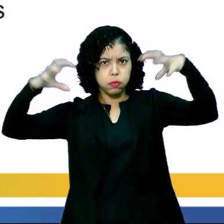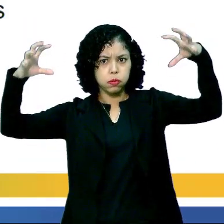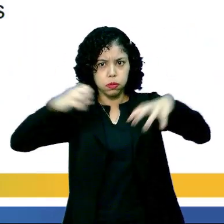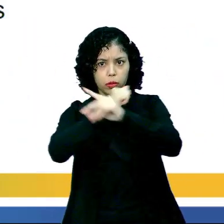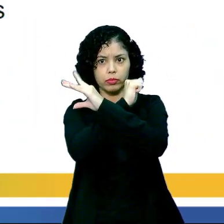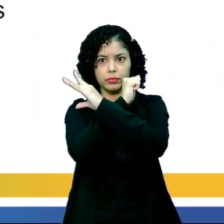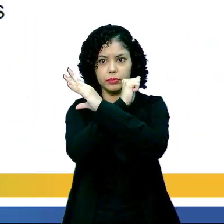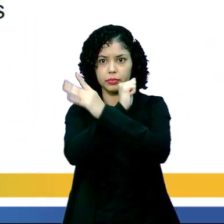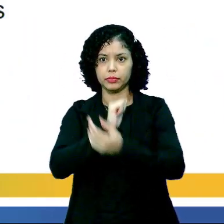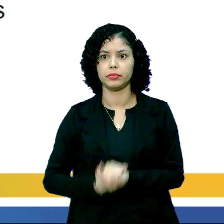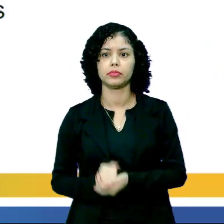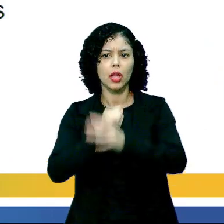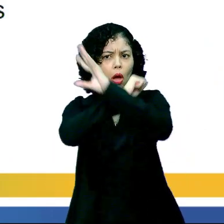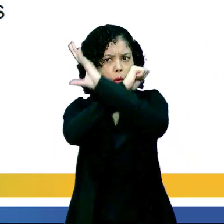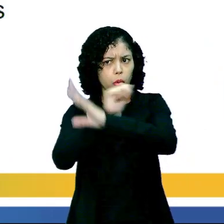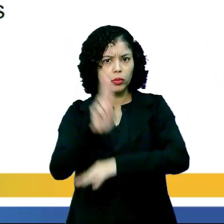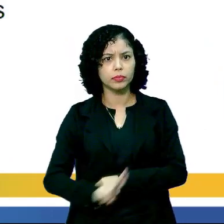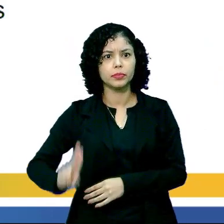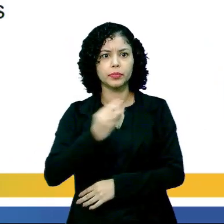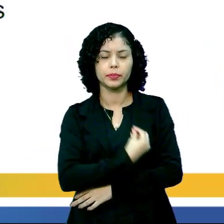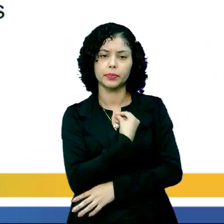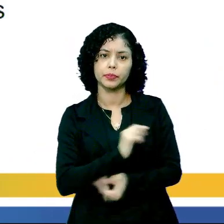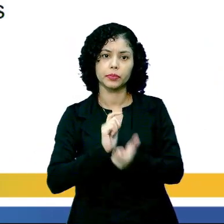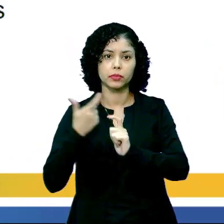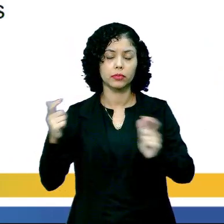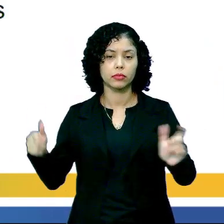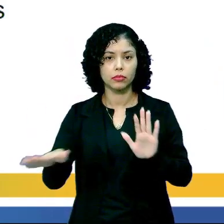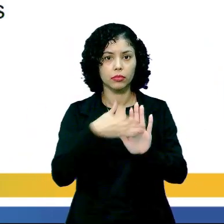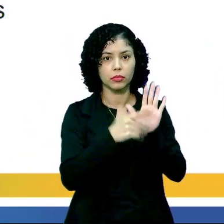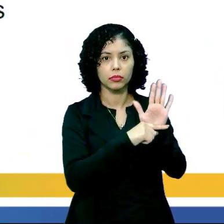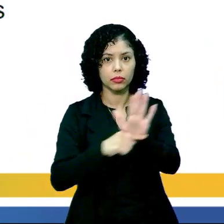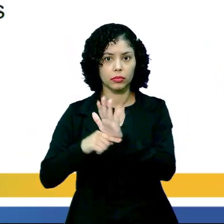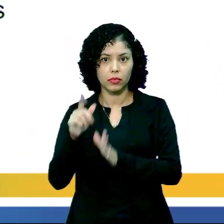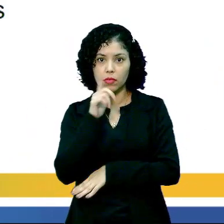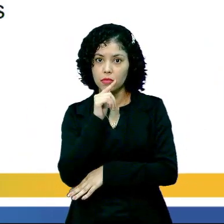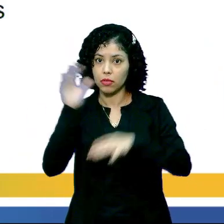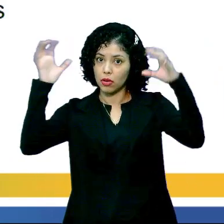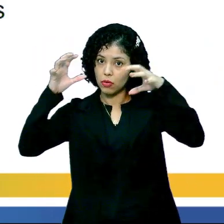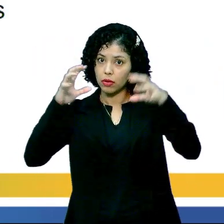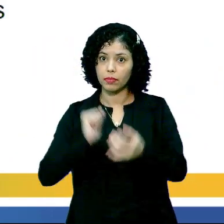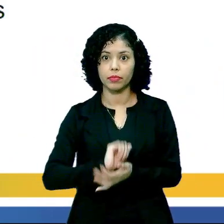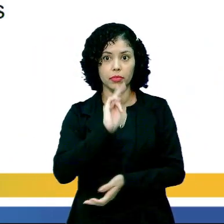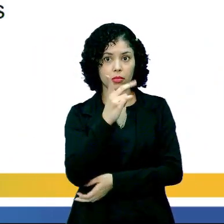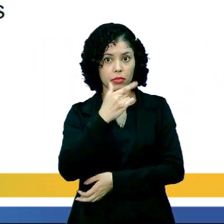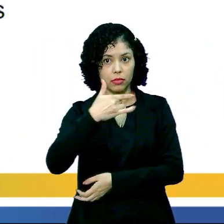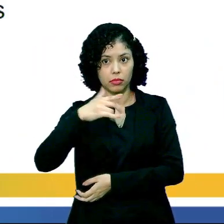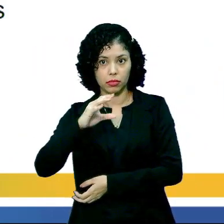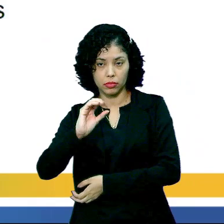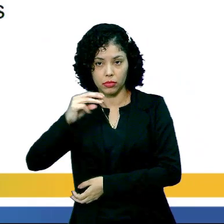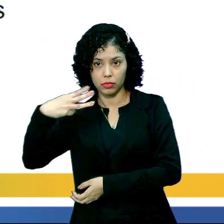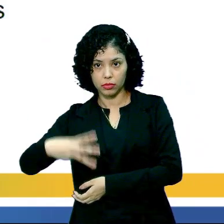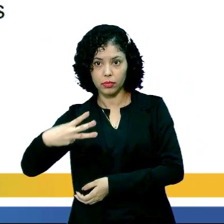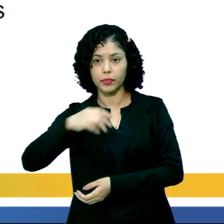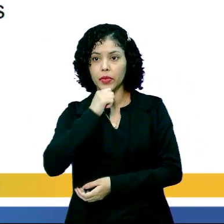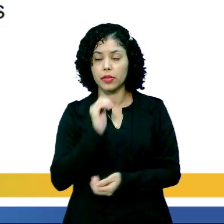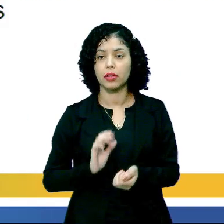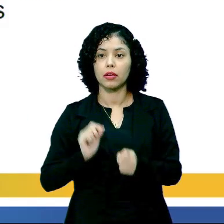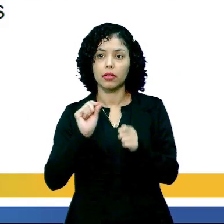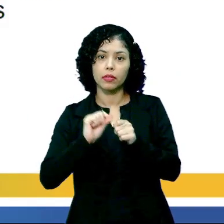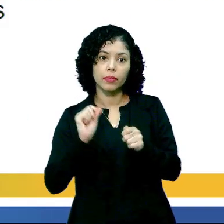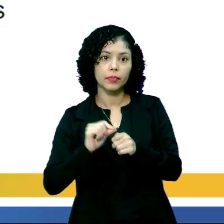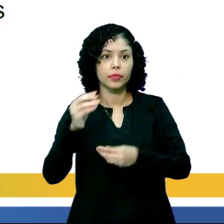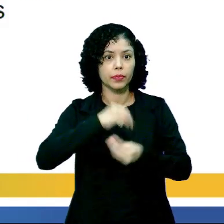pode citar a chuva ácida os ácidos usualmente presentes em maiores proporções na água da chuva são ácido carbônico